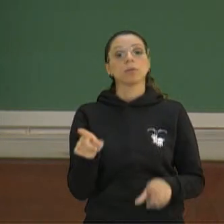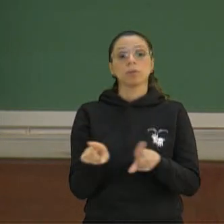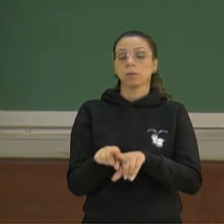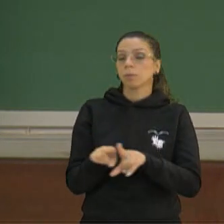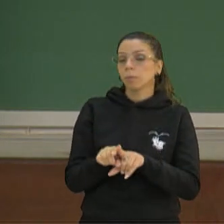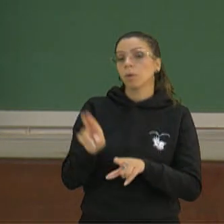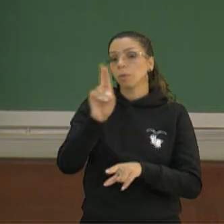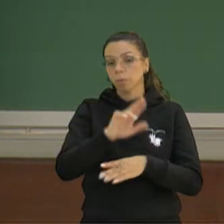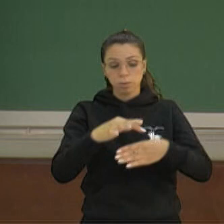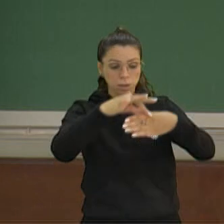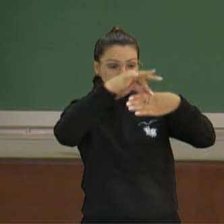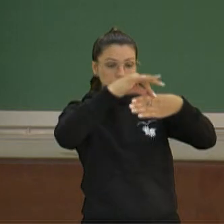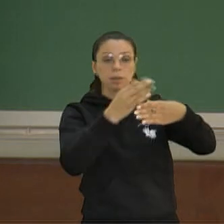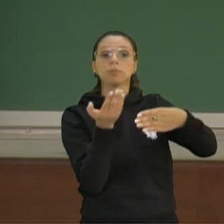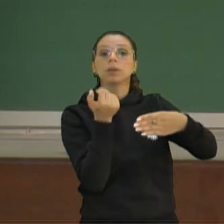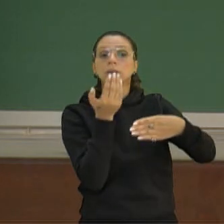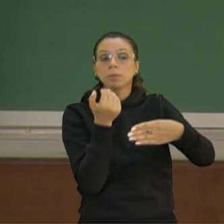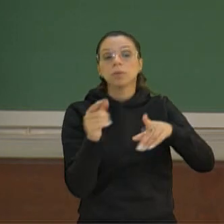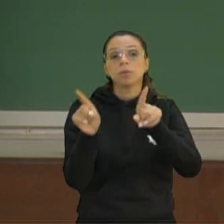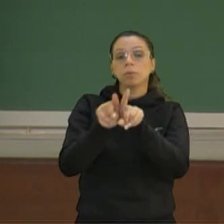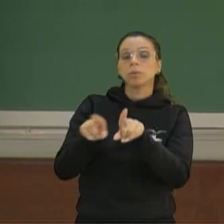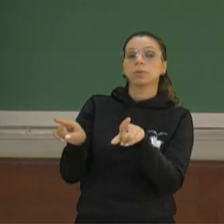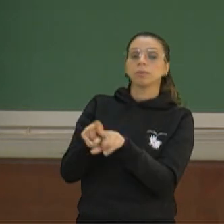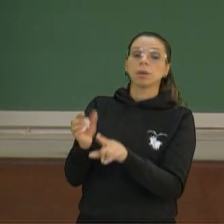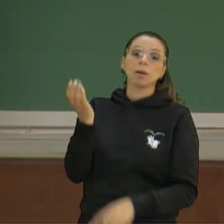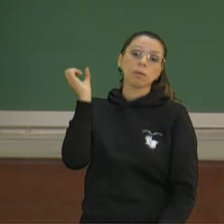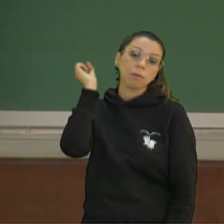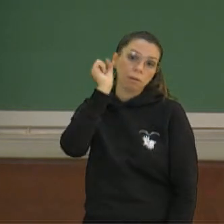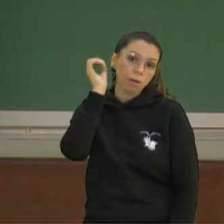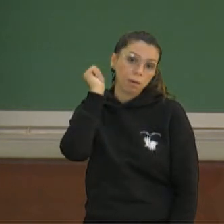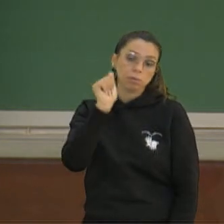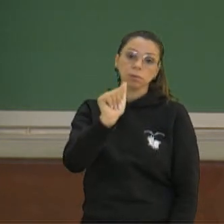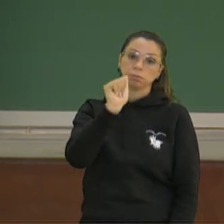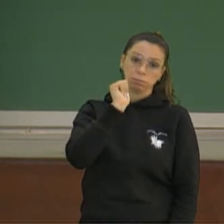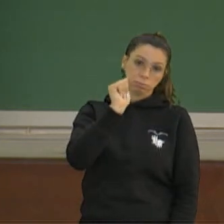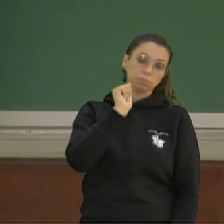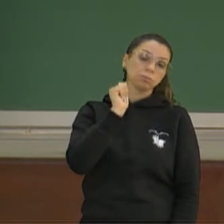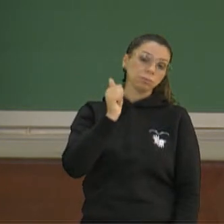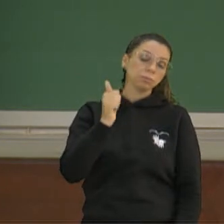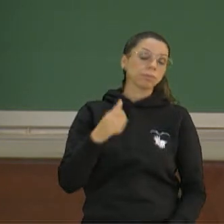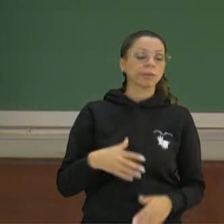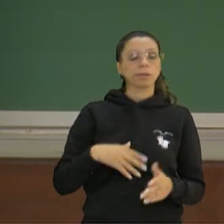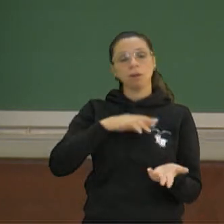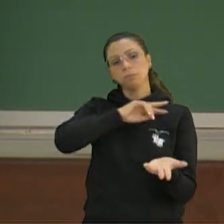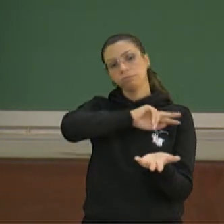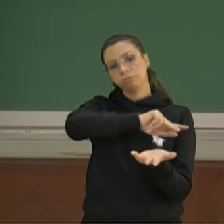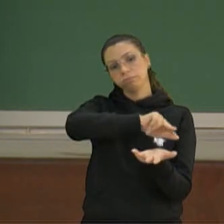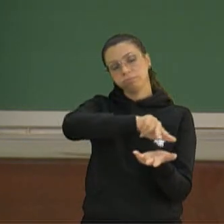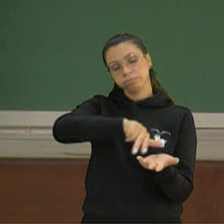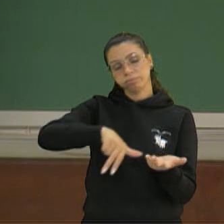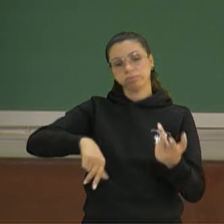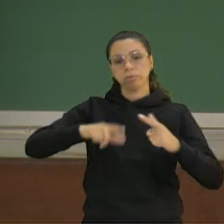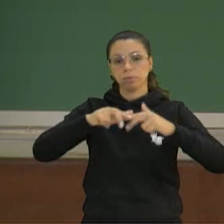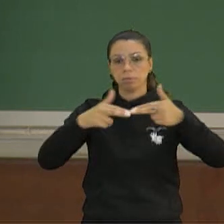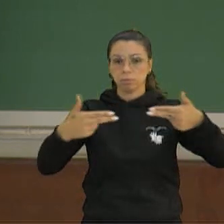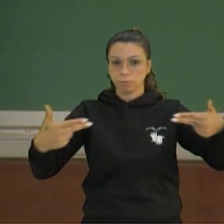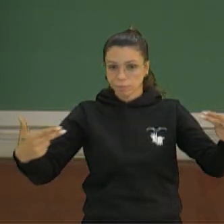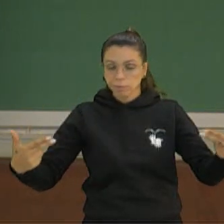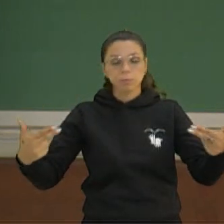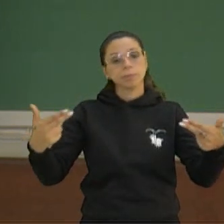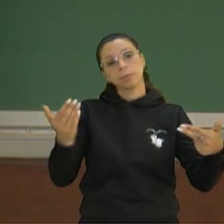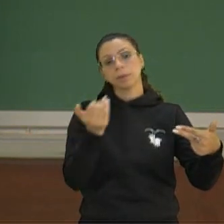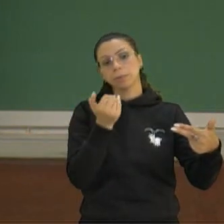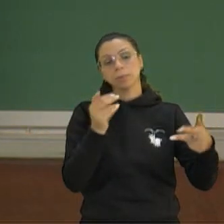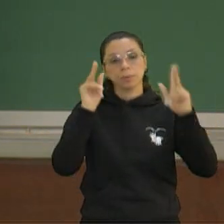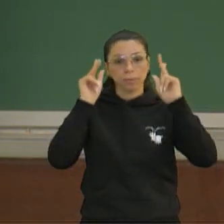a carne na nossa alimentação, nós vamos usar o leite e a partir do leite vai ser fabricado diversos produtos para